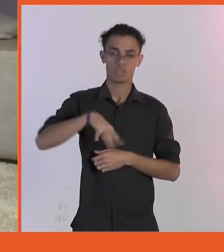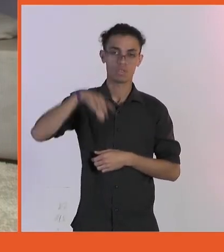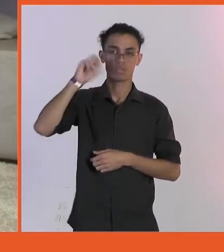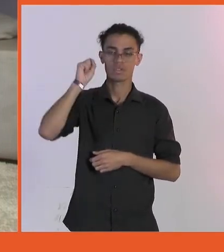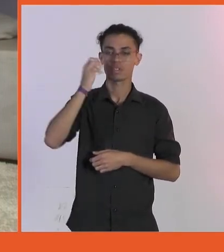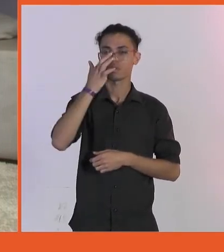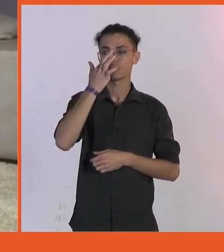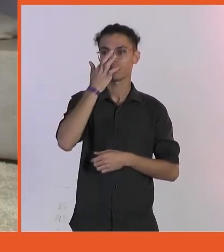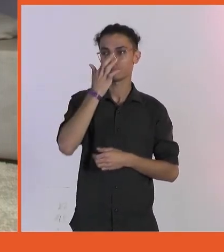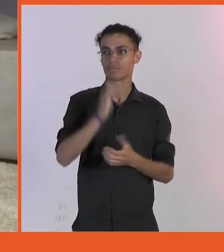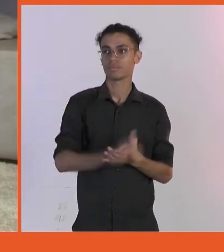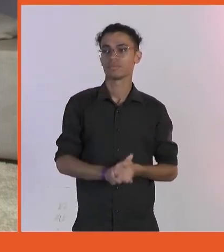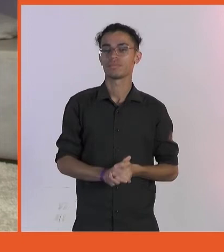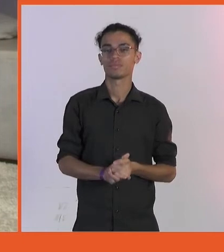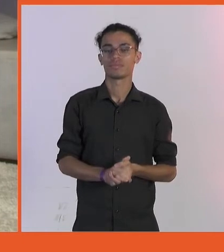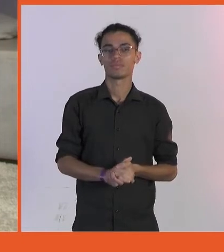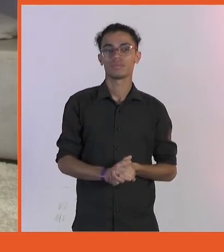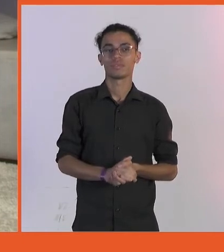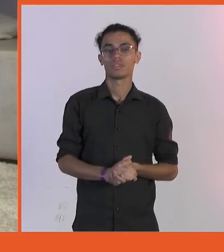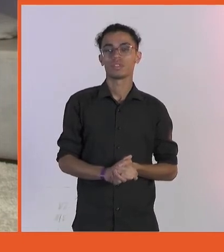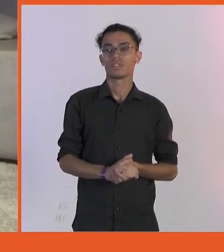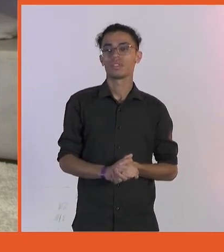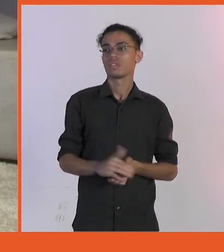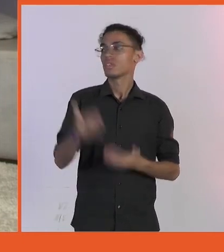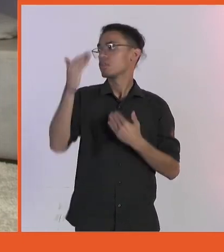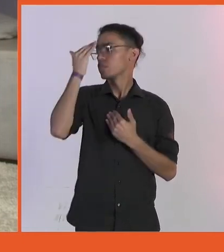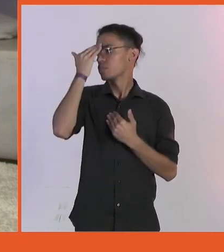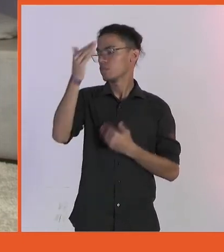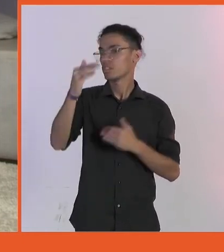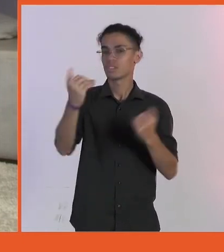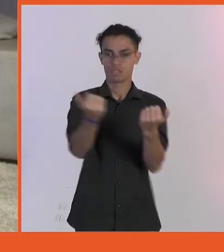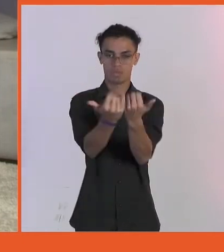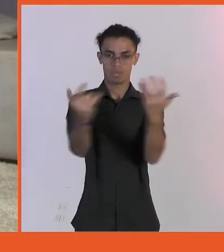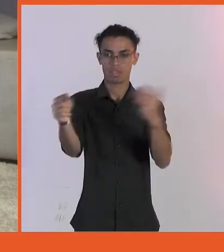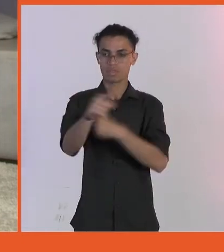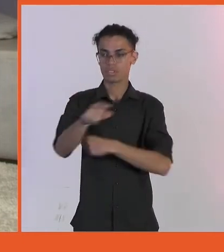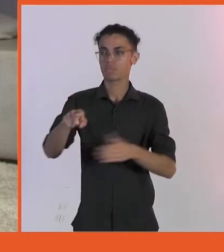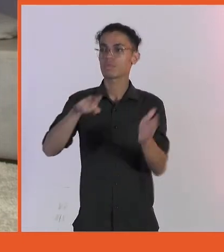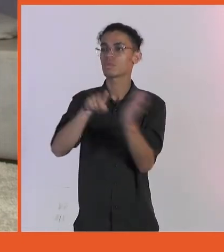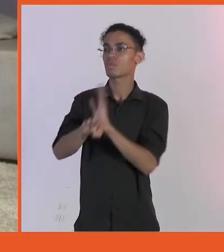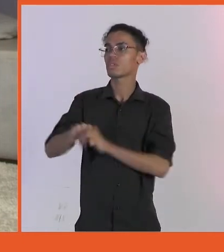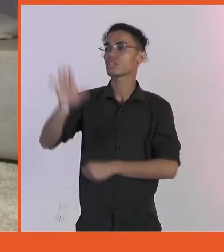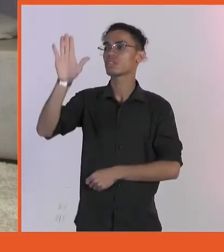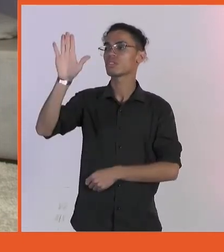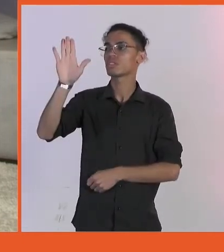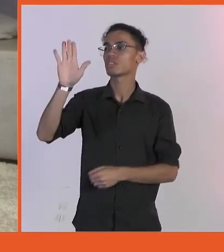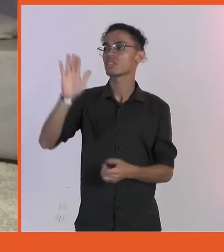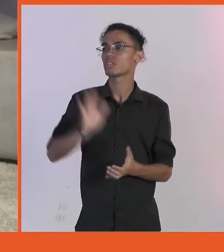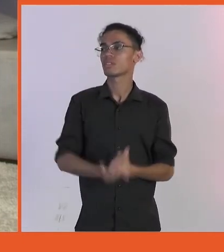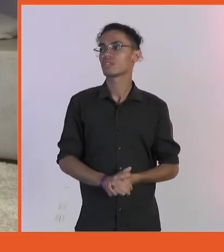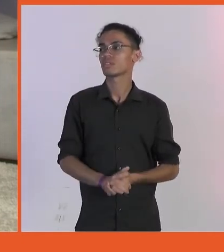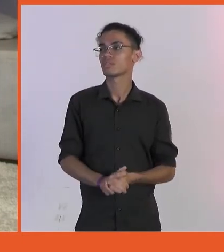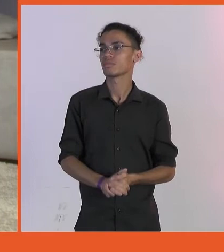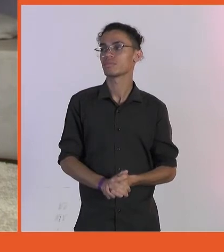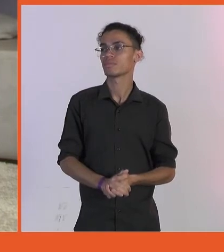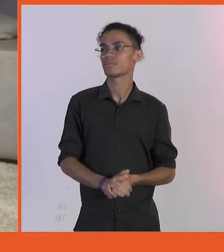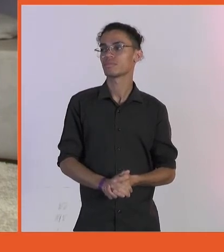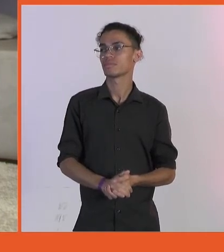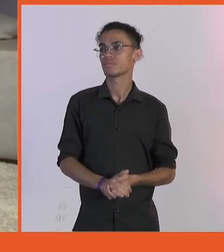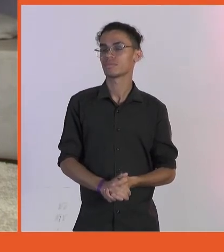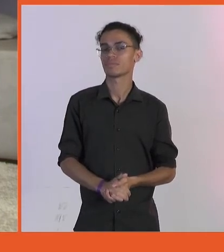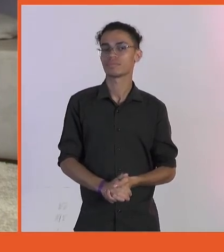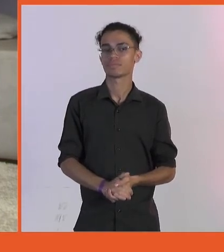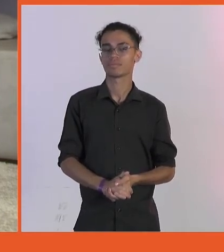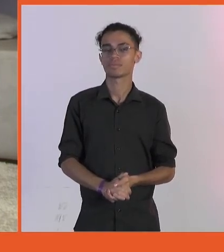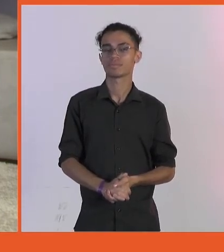só. Isso, obrigada. Alguém aqui na plateia quer fazer mais uma pergunta? Calma aí, gente, vamos organizar